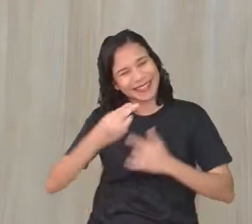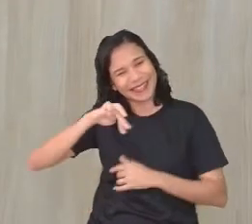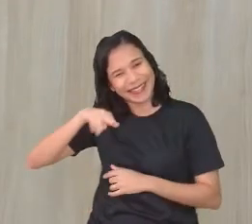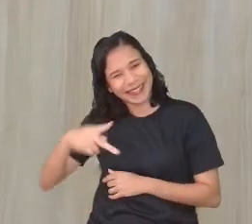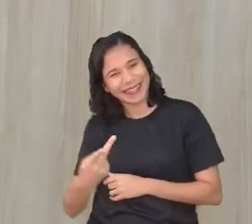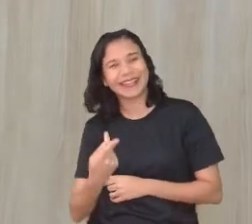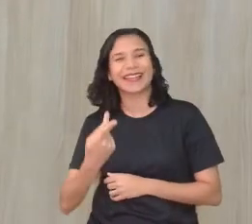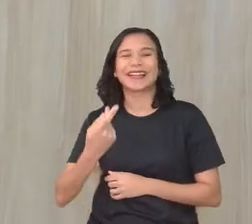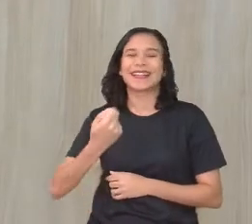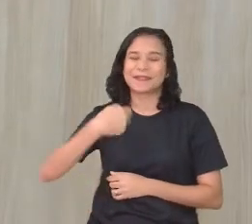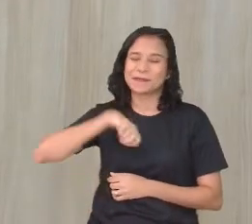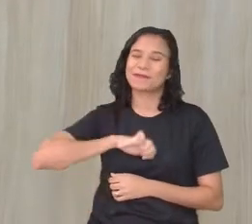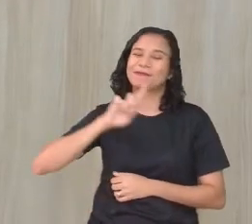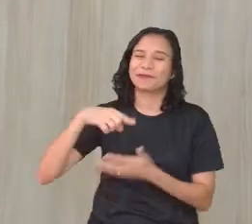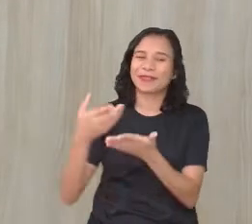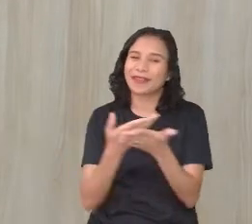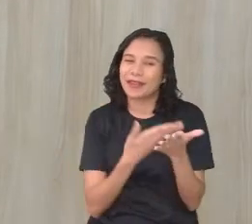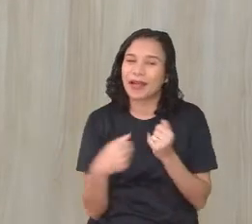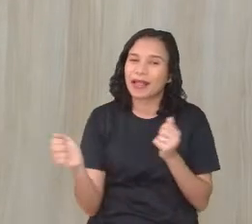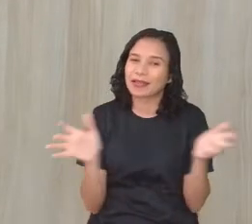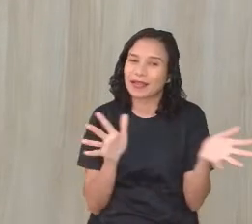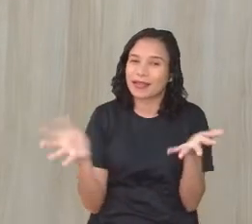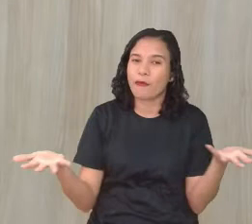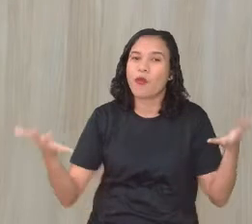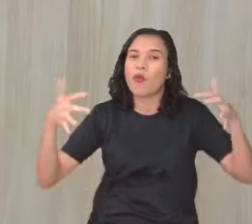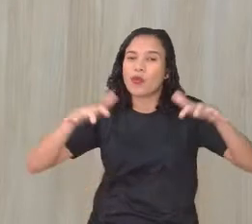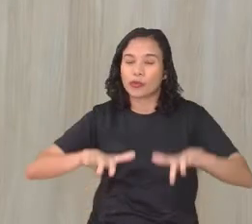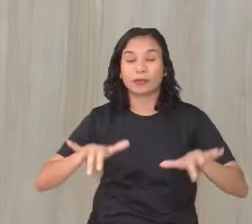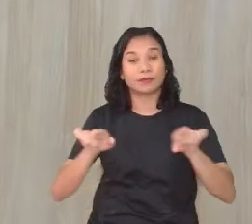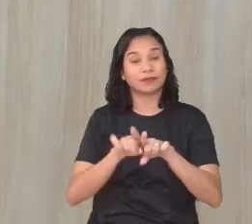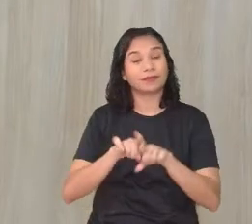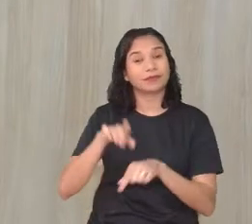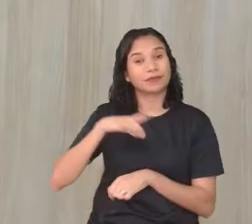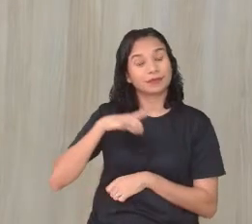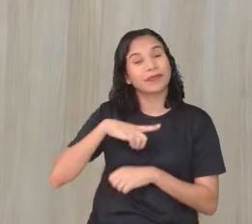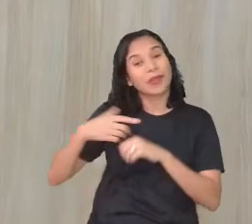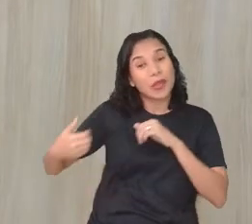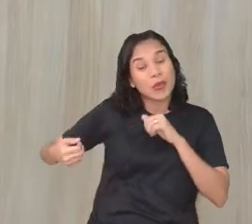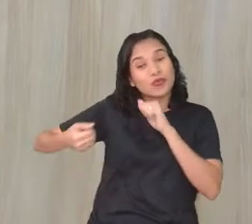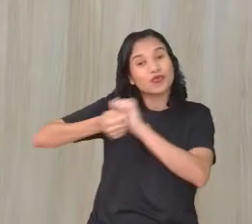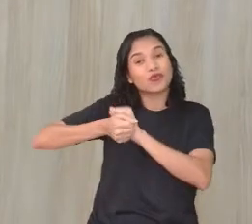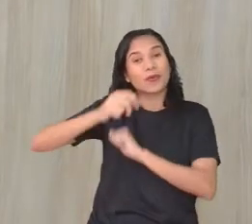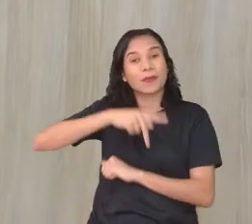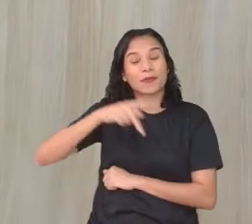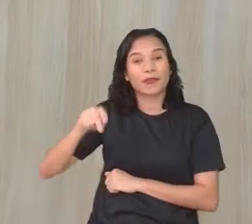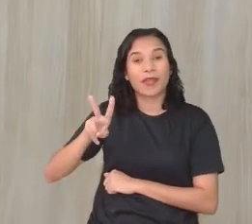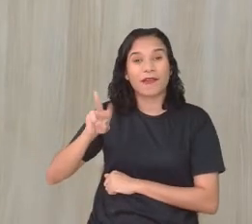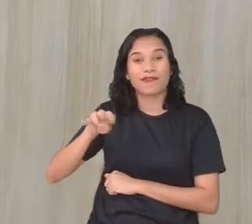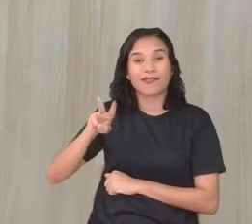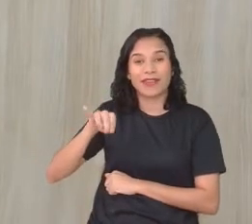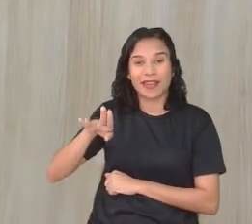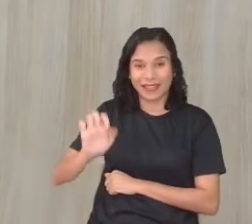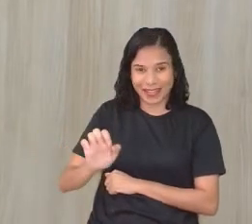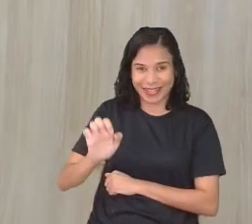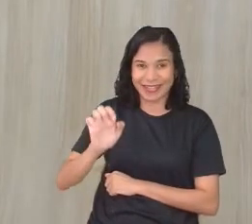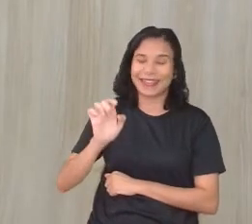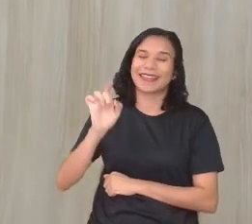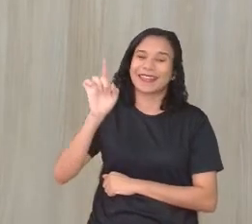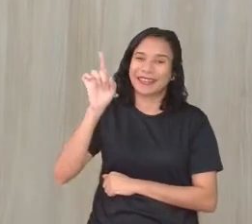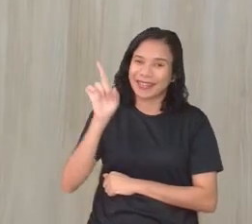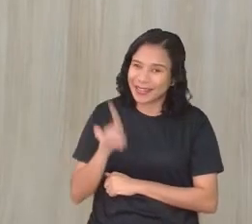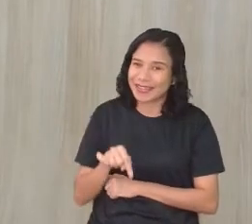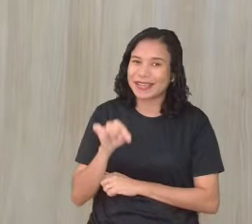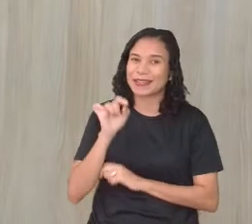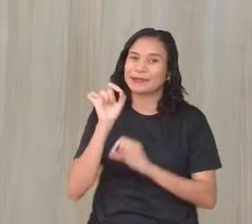que torna a nossa aula muito mais acessível. E tenho também comigo Viviane Santos, que